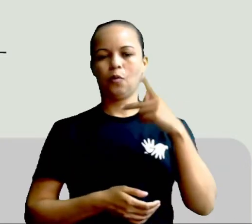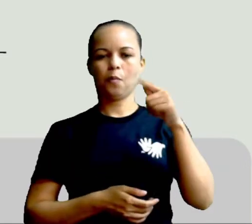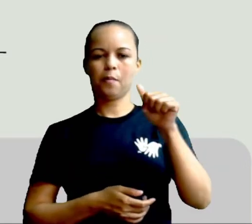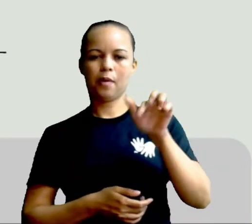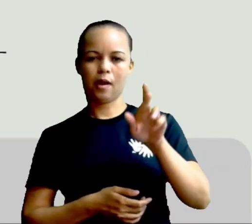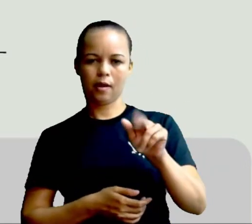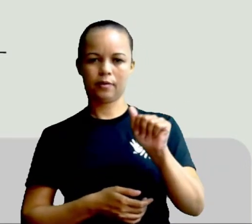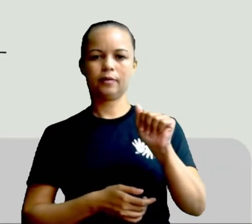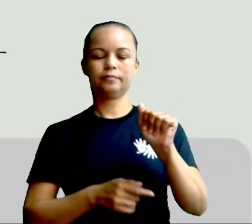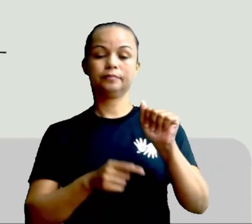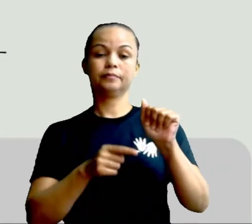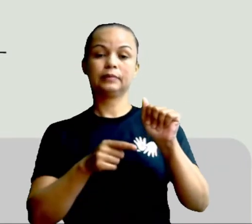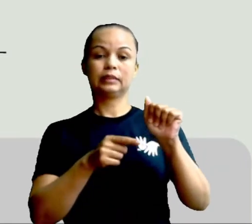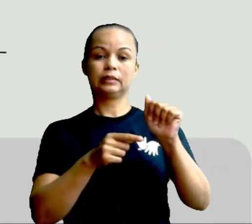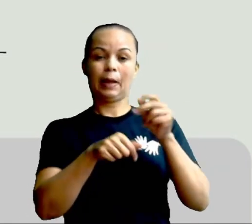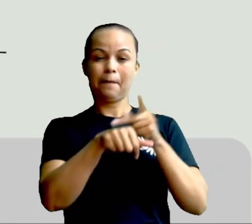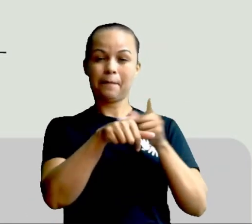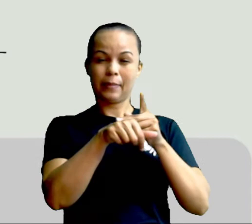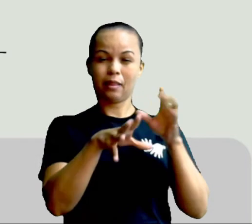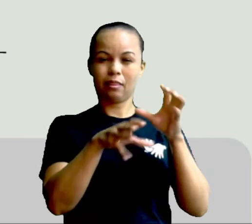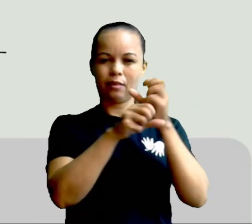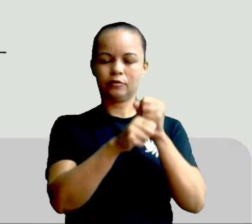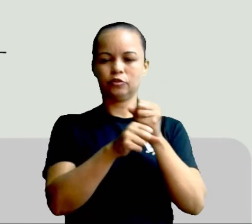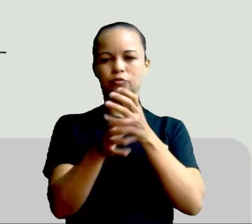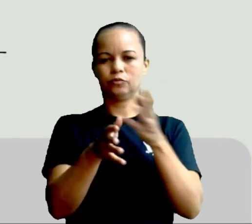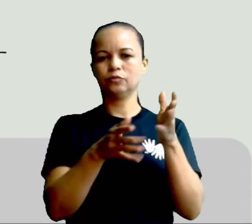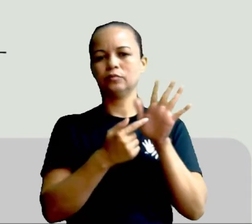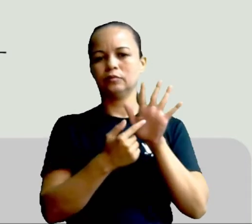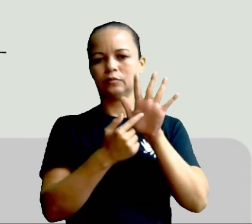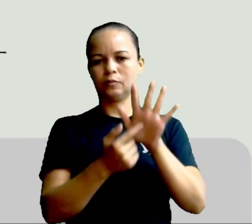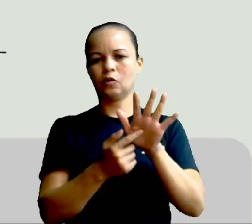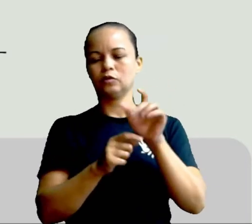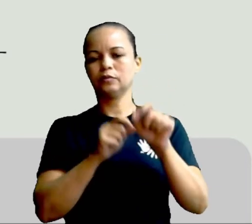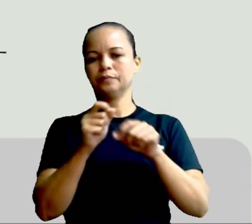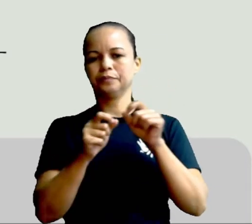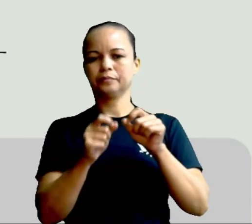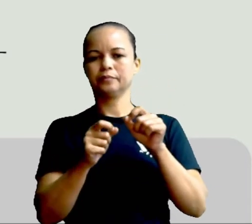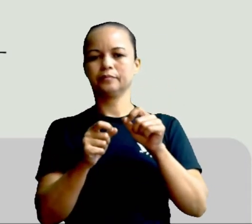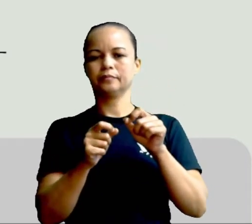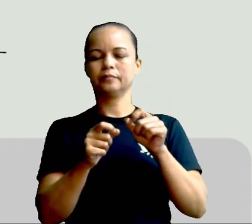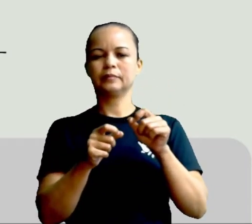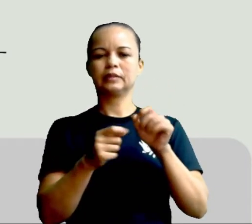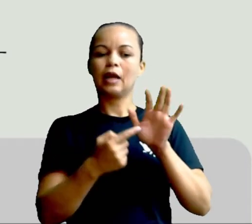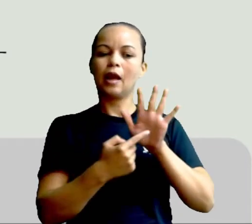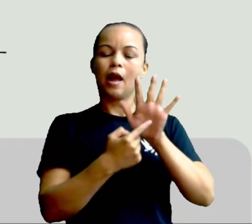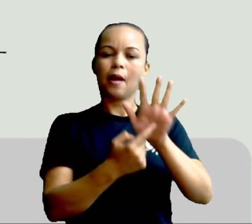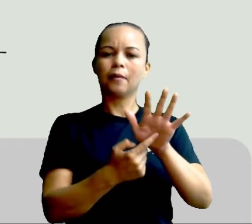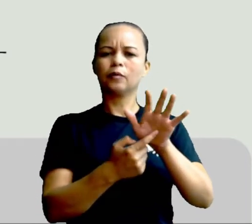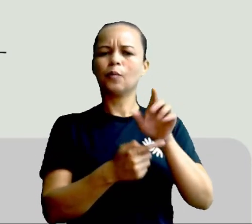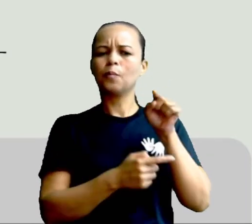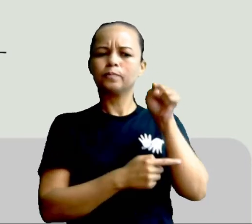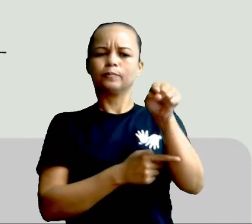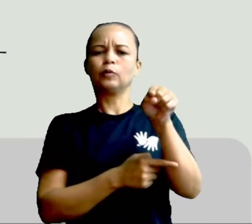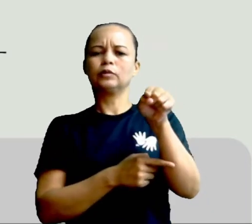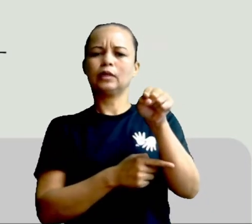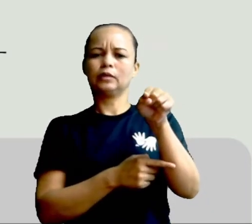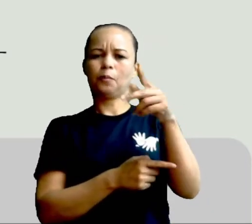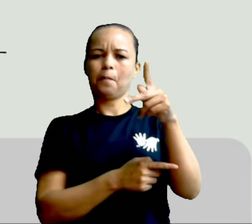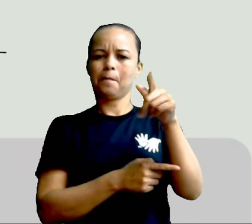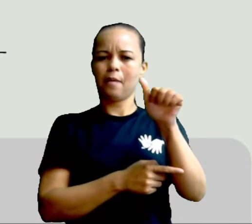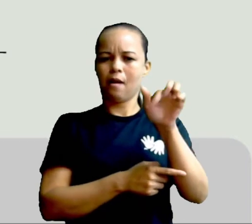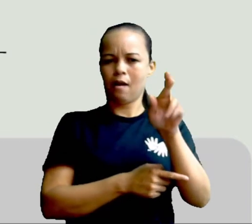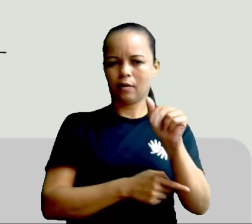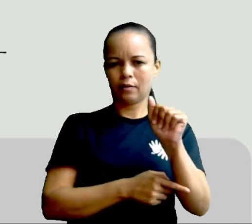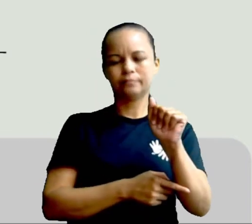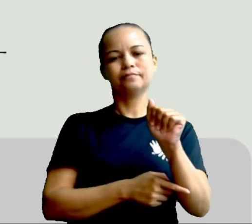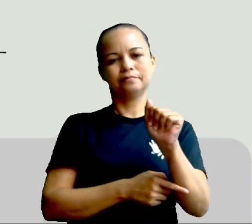preposição para destacada. E qual é a relação que ela indica aí? Apontando vagamente para o lado da